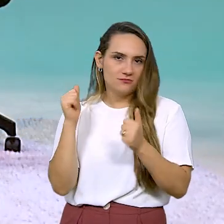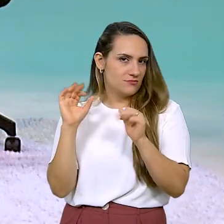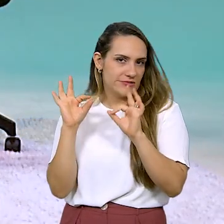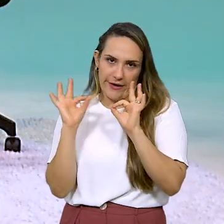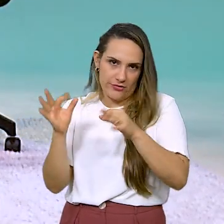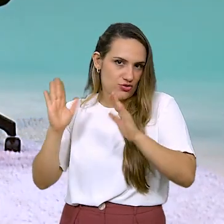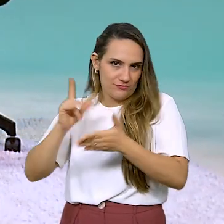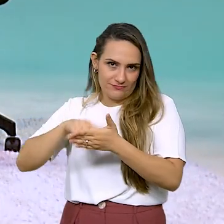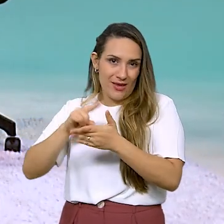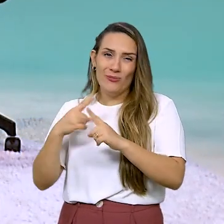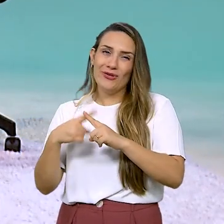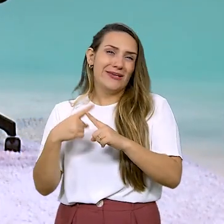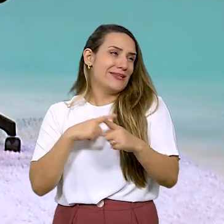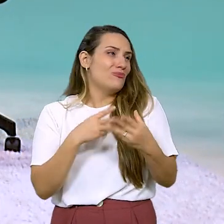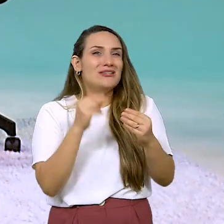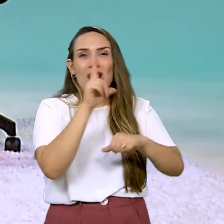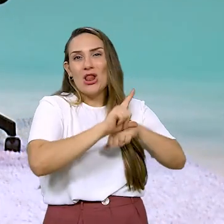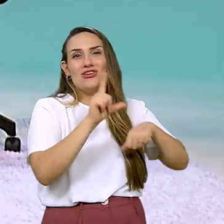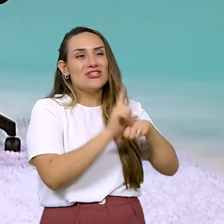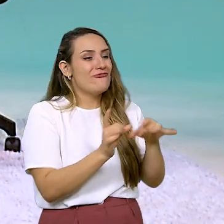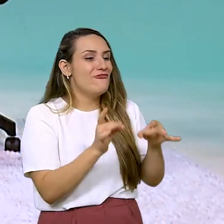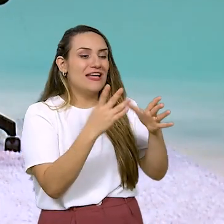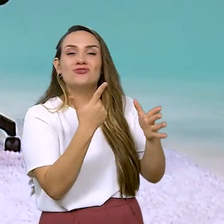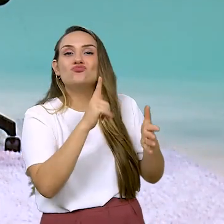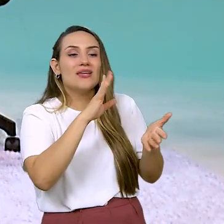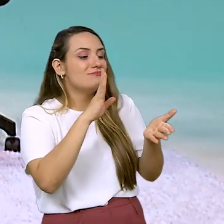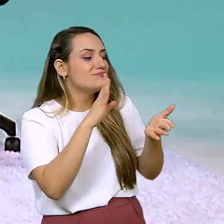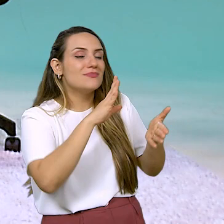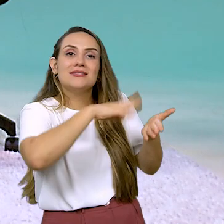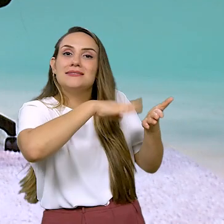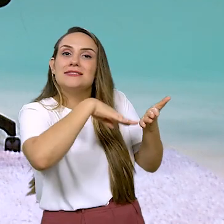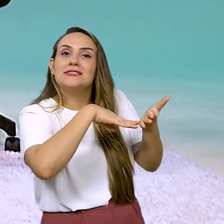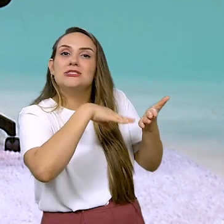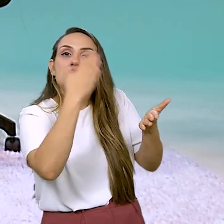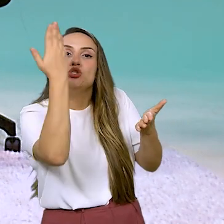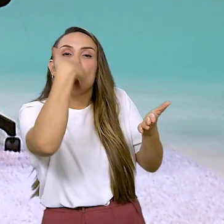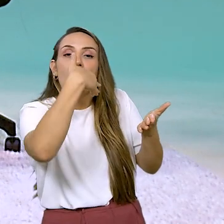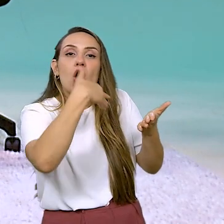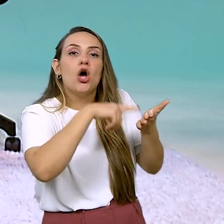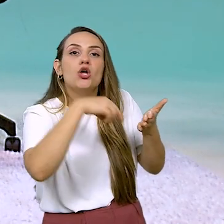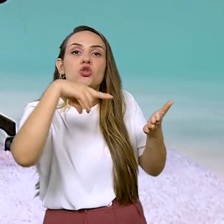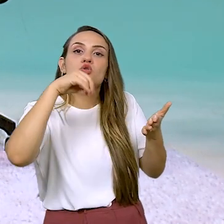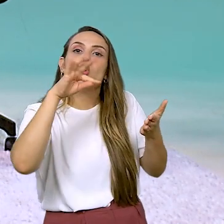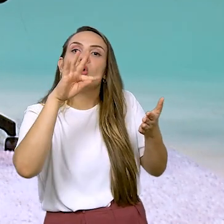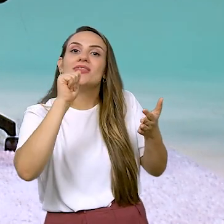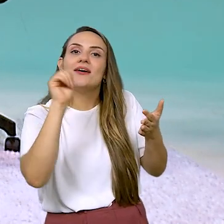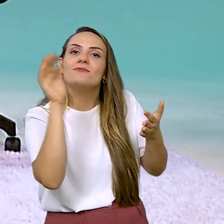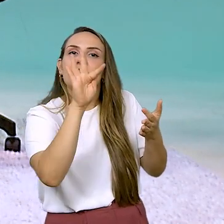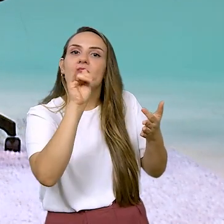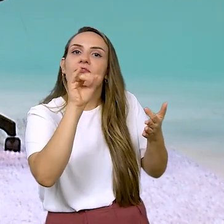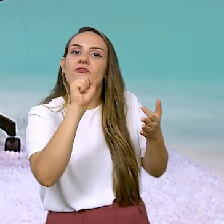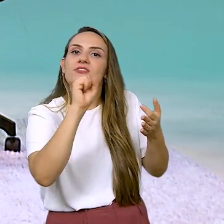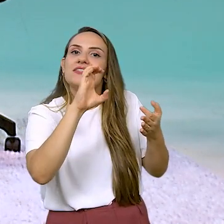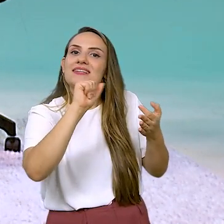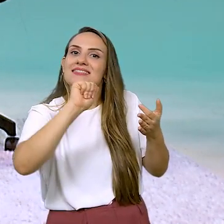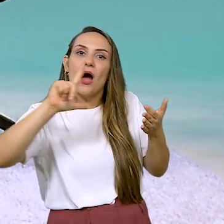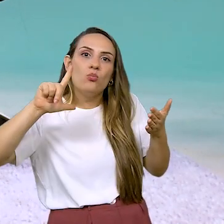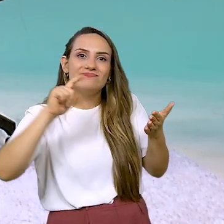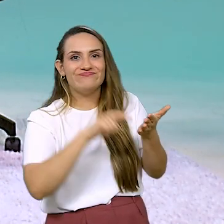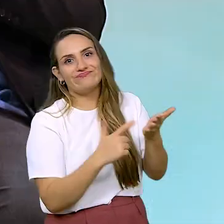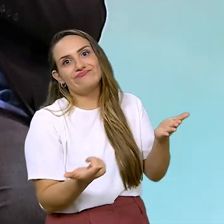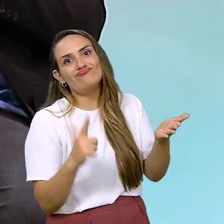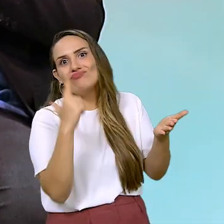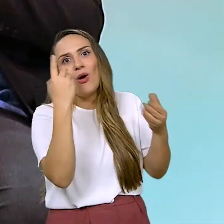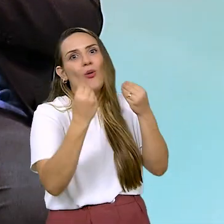vendendo sem a nota fiscal e daí sem isso não tem como fazer a restituição. A gente trabalha com uma nota fiscal. Mas as autopeças, nota-se muito que eles